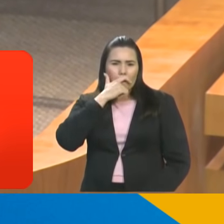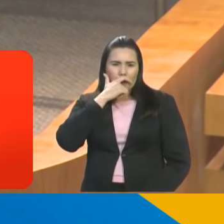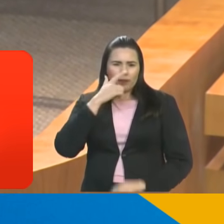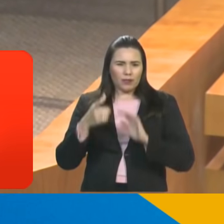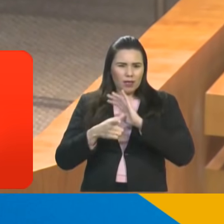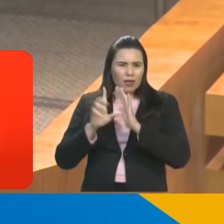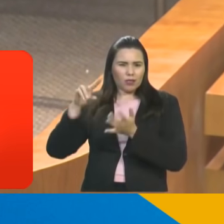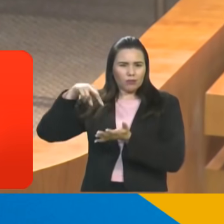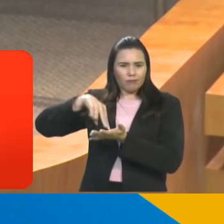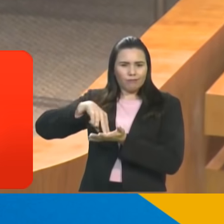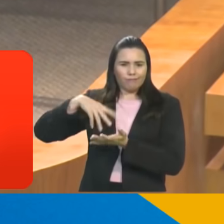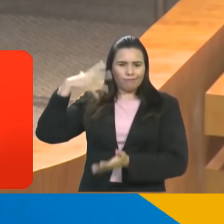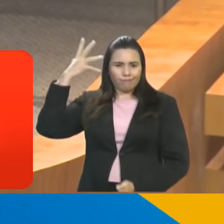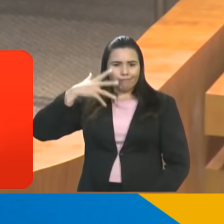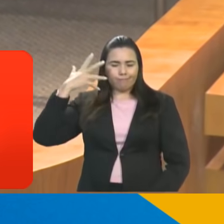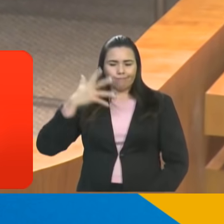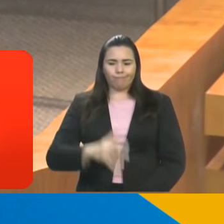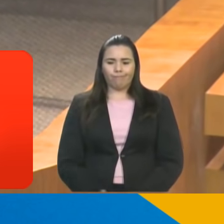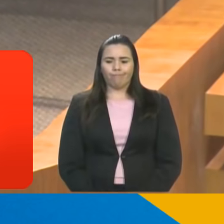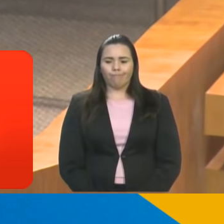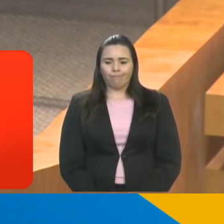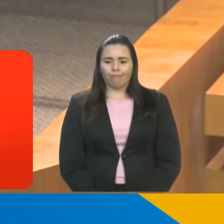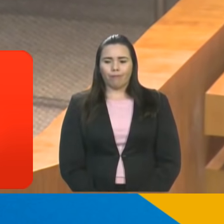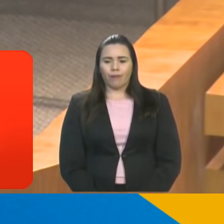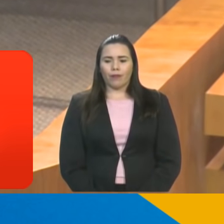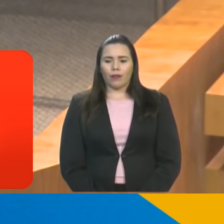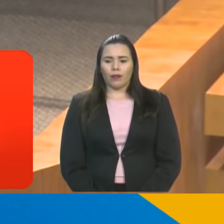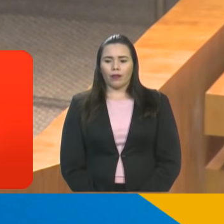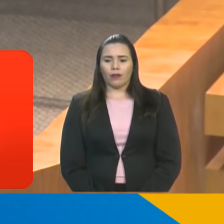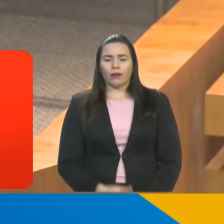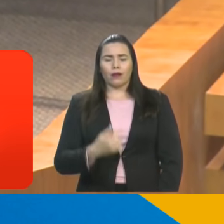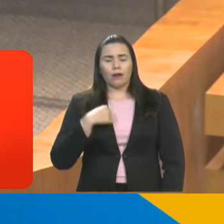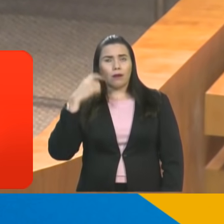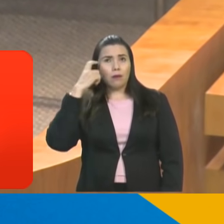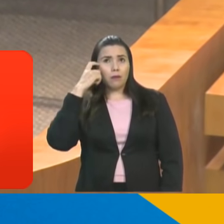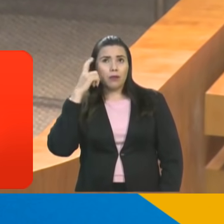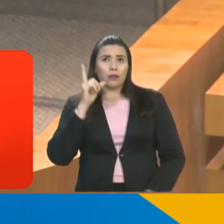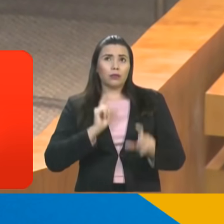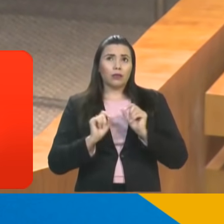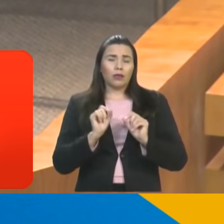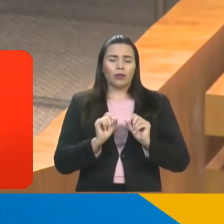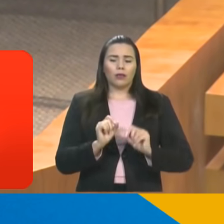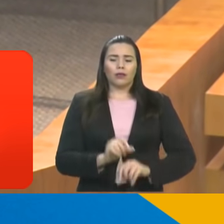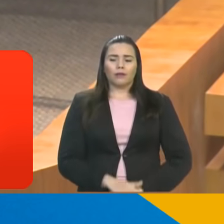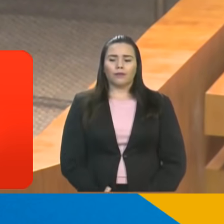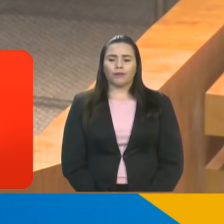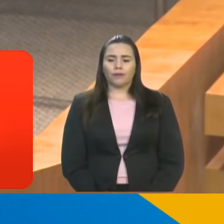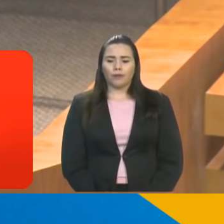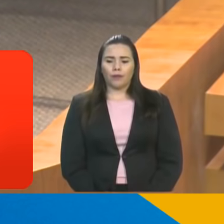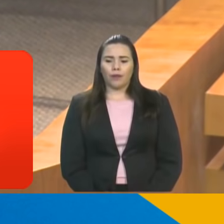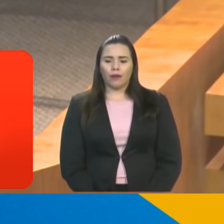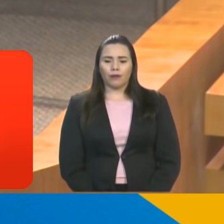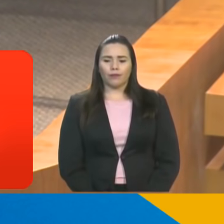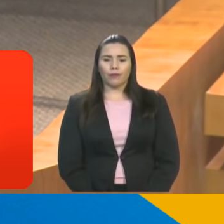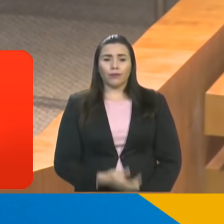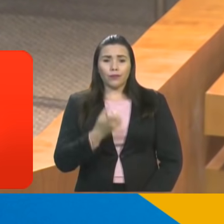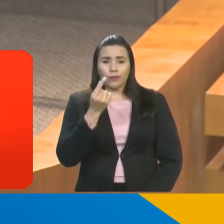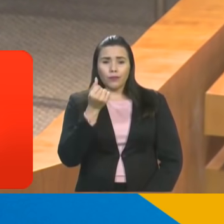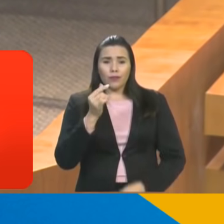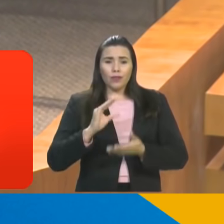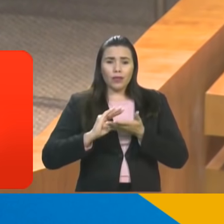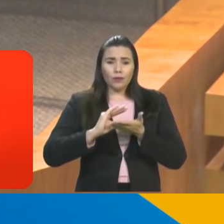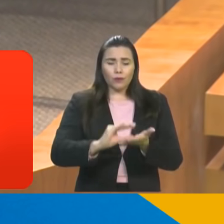incumbência, ela é até pela possibilidade real de ter recursos financeiros para arcar com esse